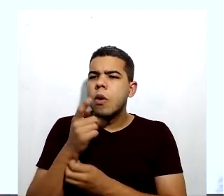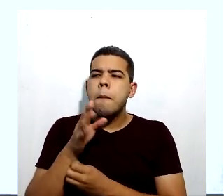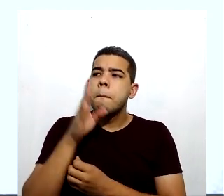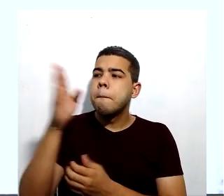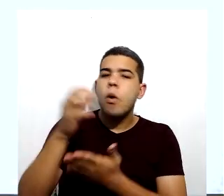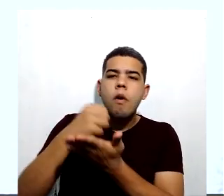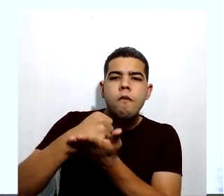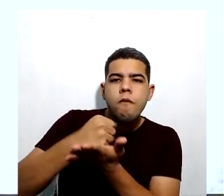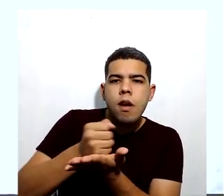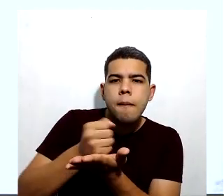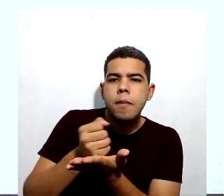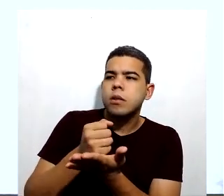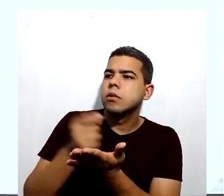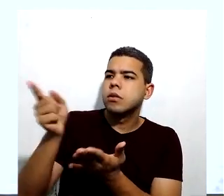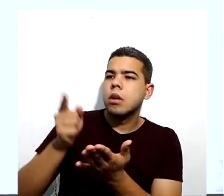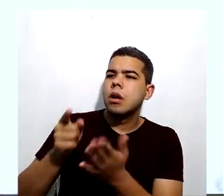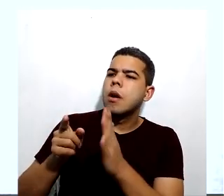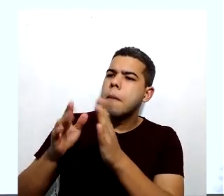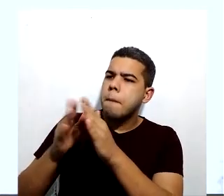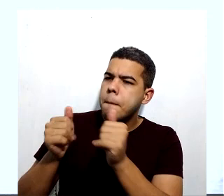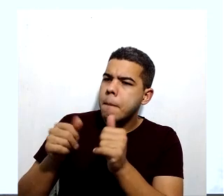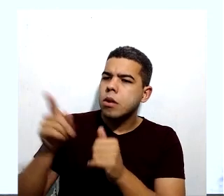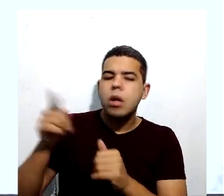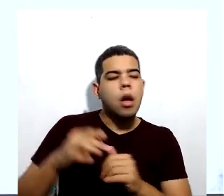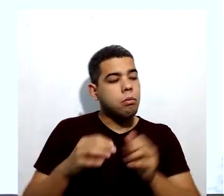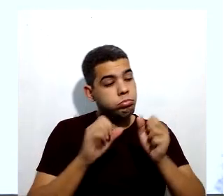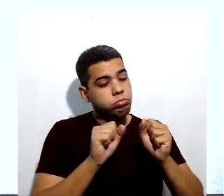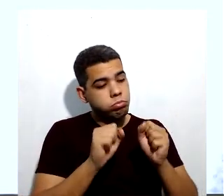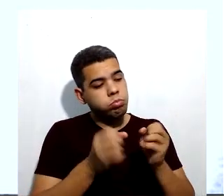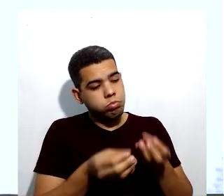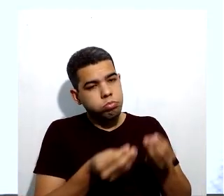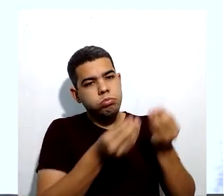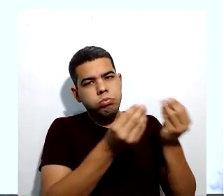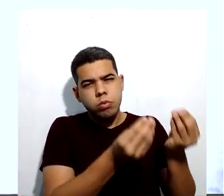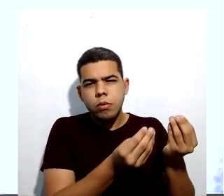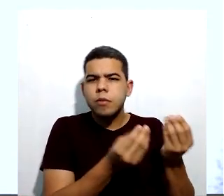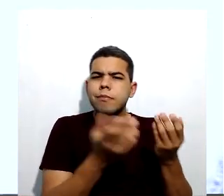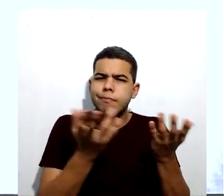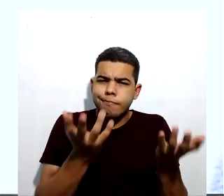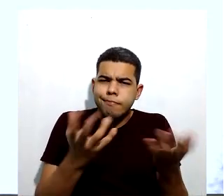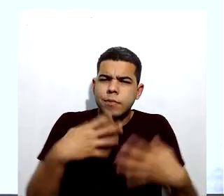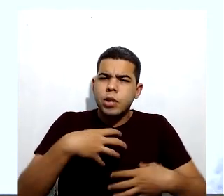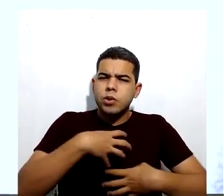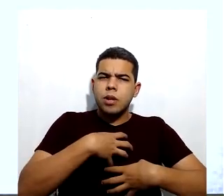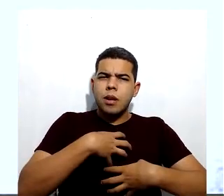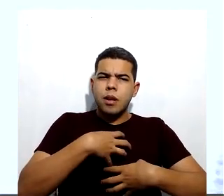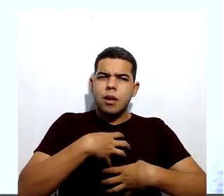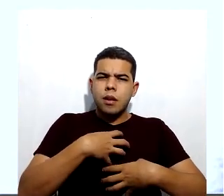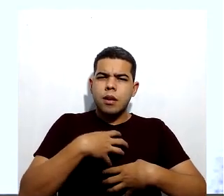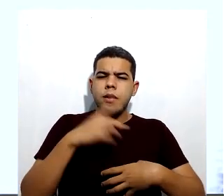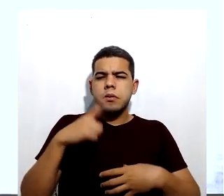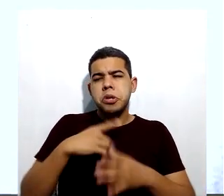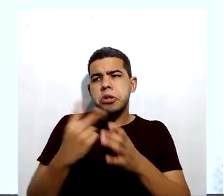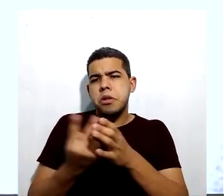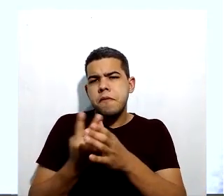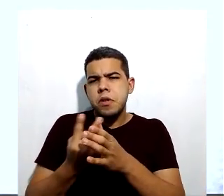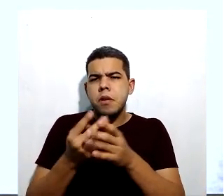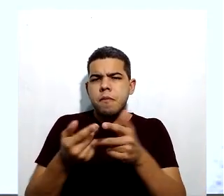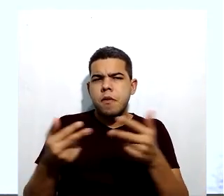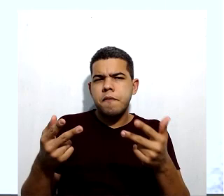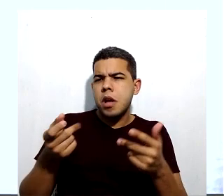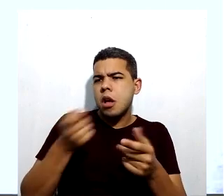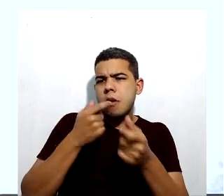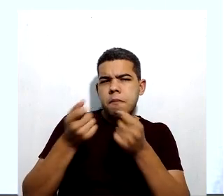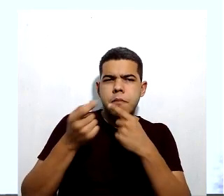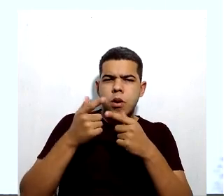justamente chegar em uma farmácia, o farmacêutico ele vai indicar para você, de acordo com os sintomas, no caso aí de vitaminas, né,